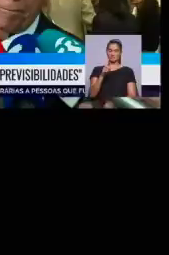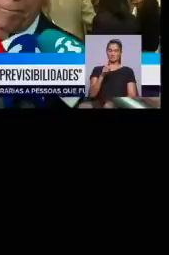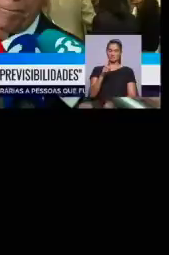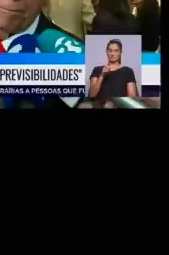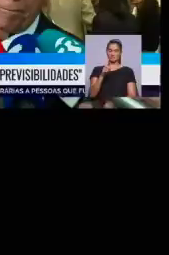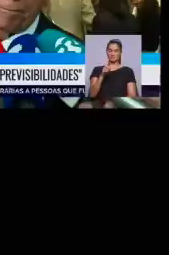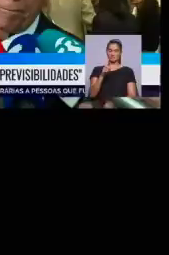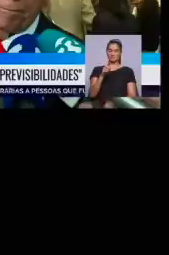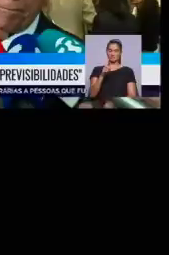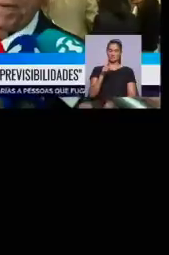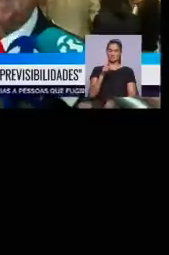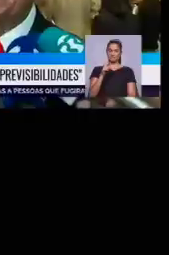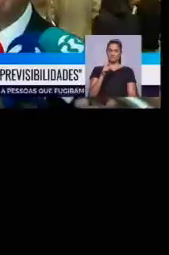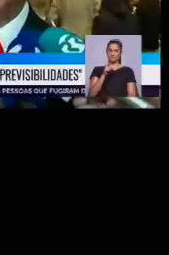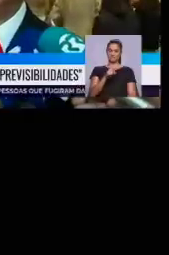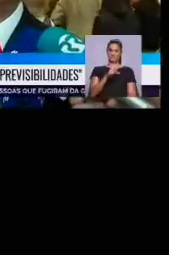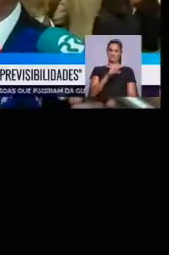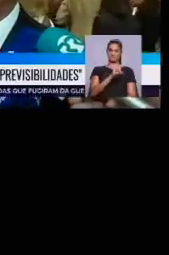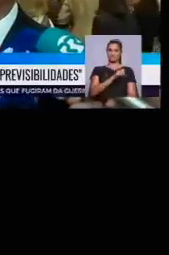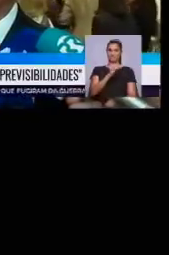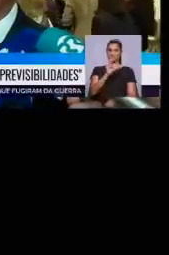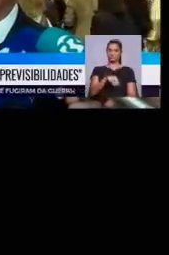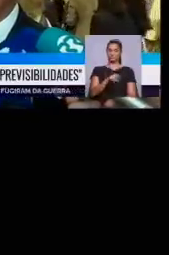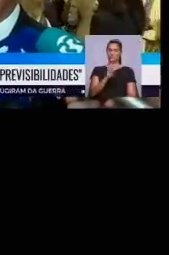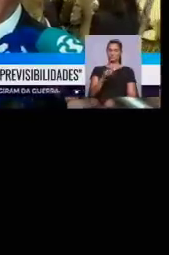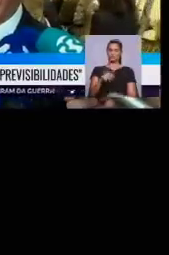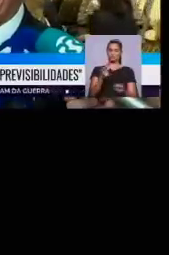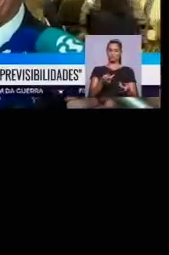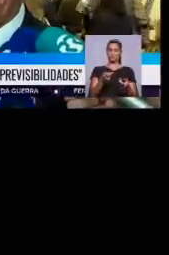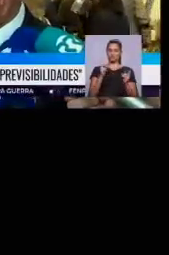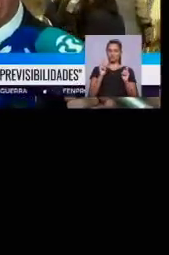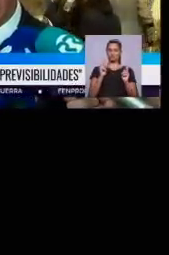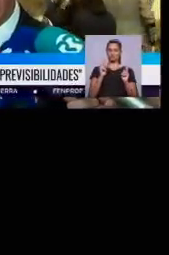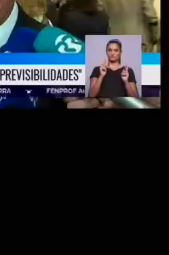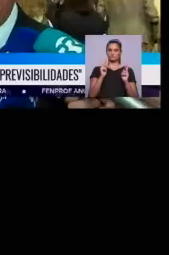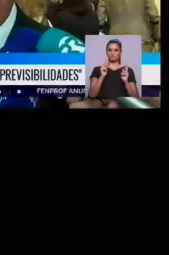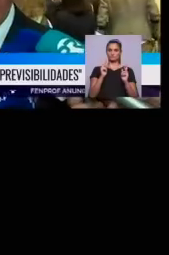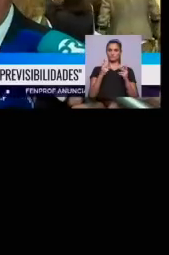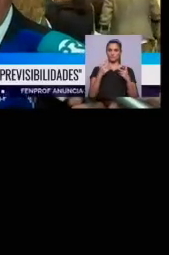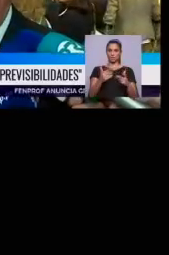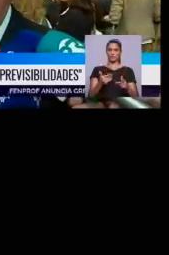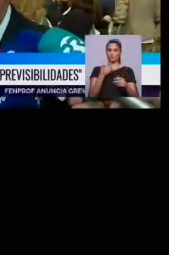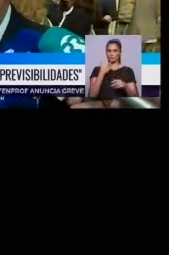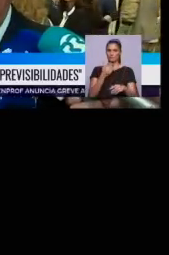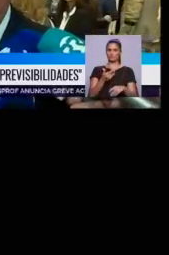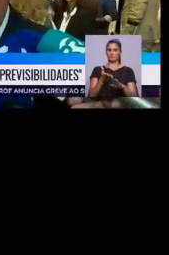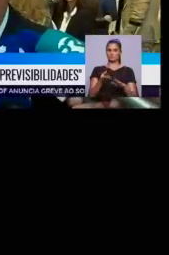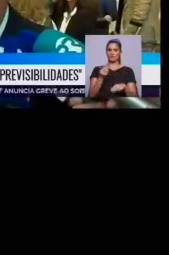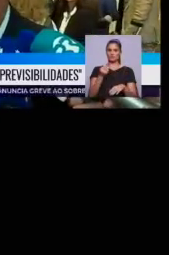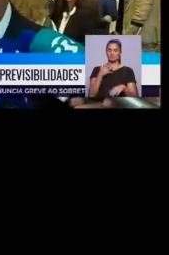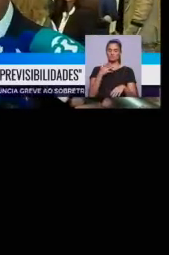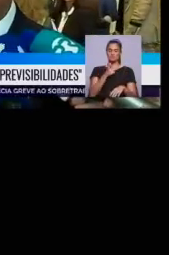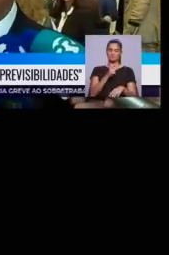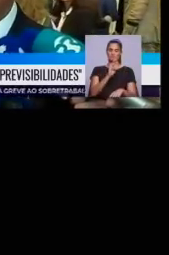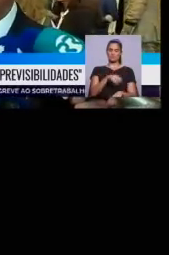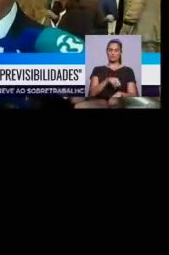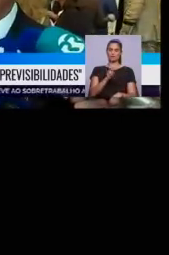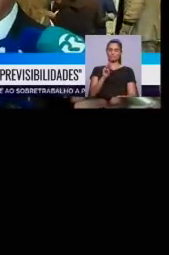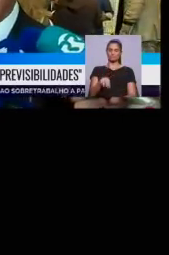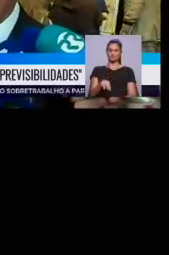transforma em coisas positivas disponíveis e foram mil milhões